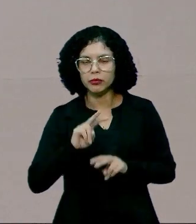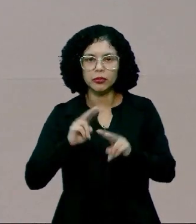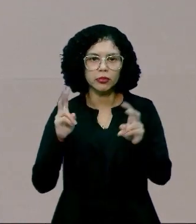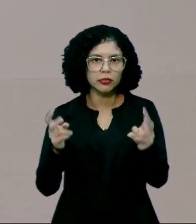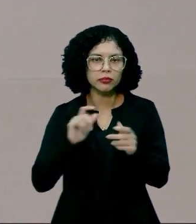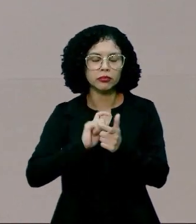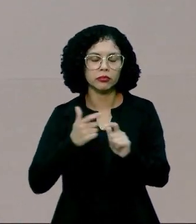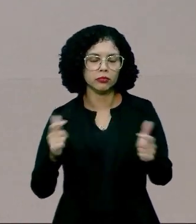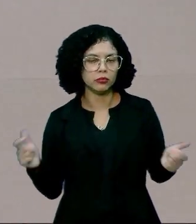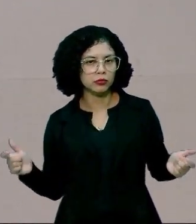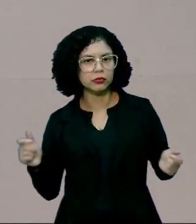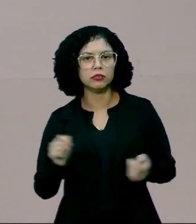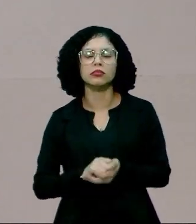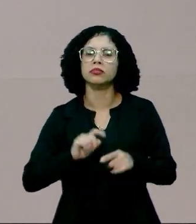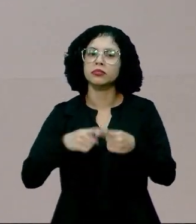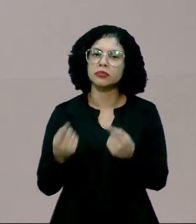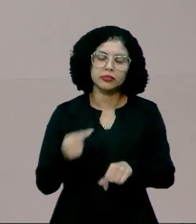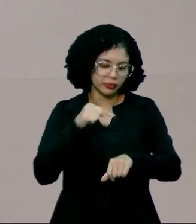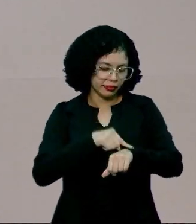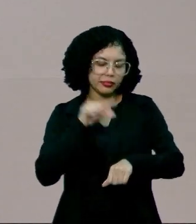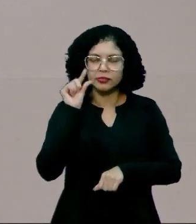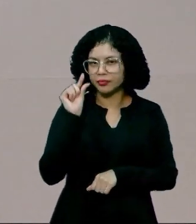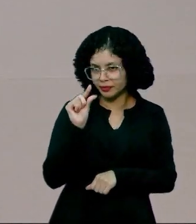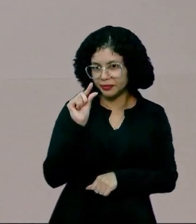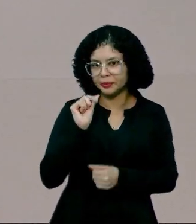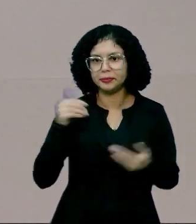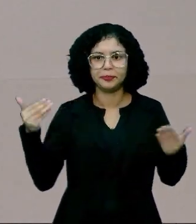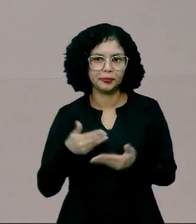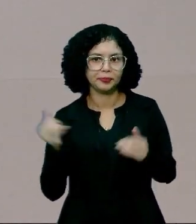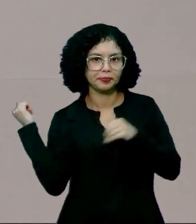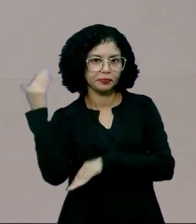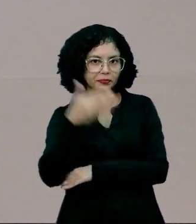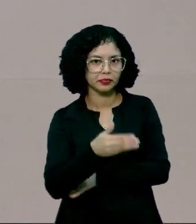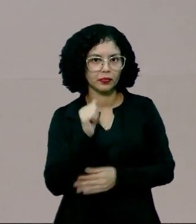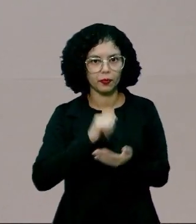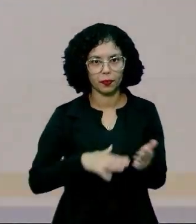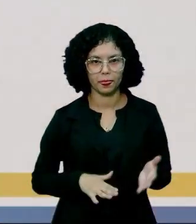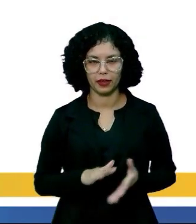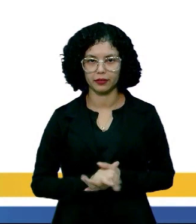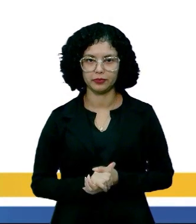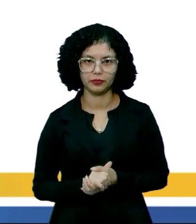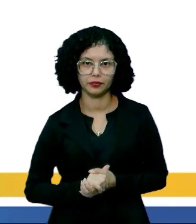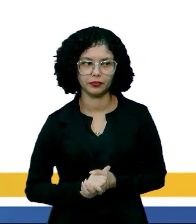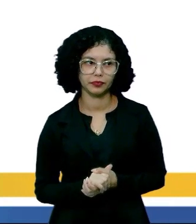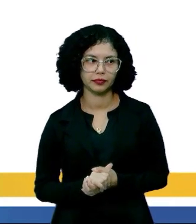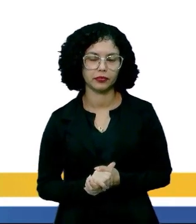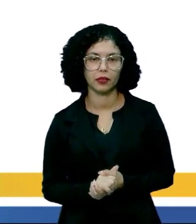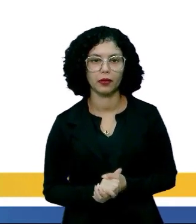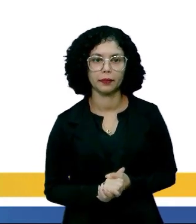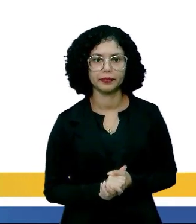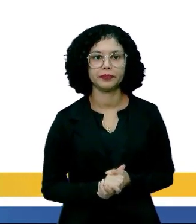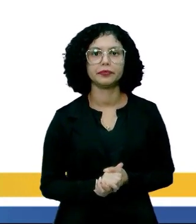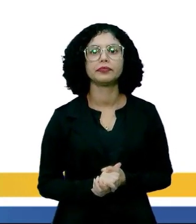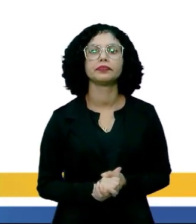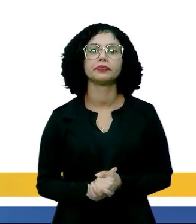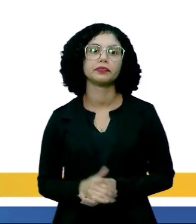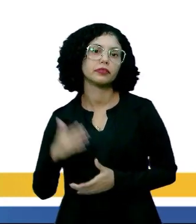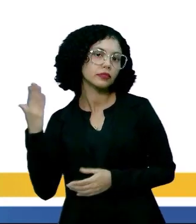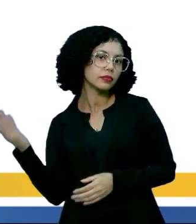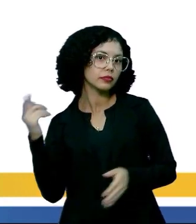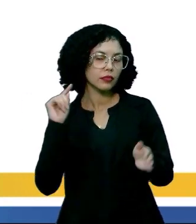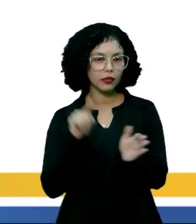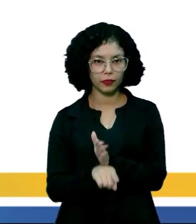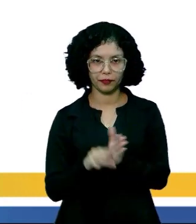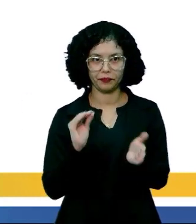tema é muito grande, né? Mas como nós temos pouco tempo, agora a gente vai direto para as nossas questões de Enem. Acompanha só. Essa é